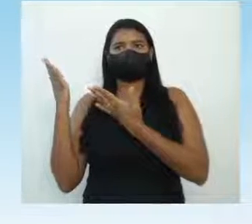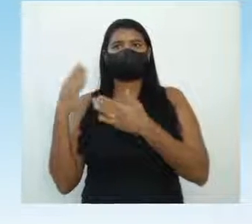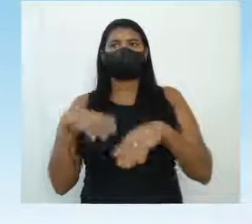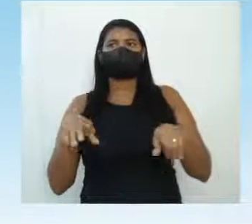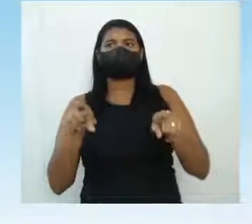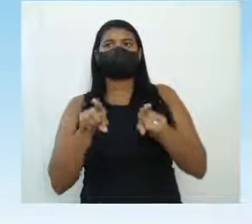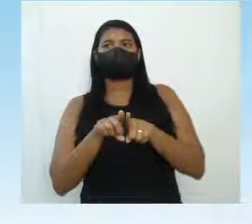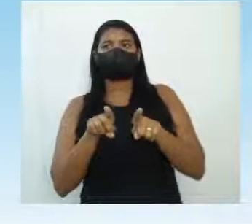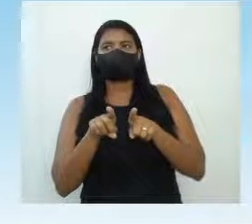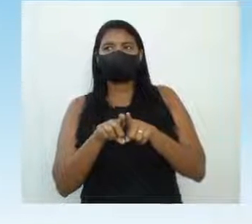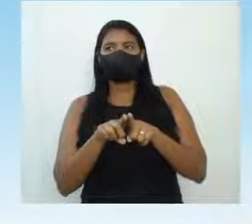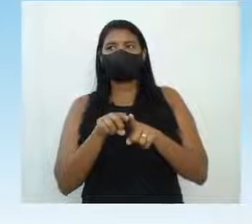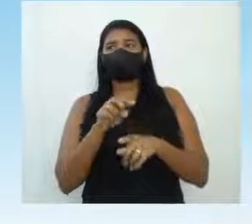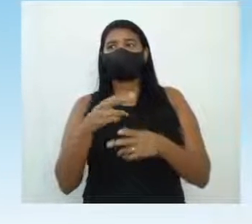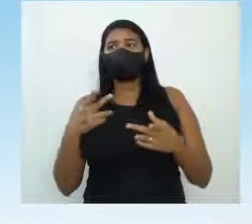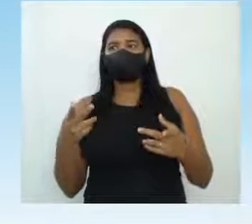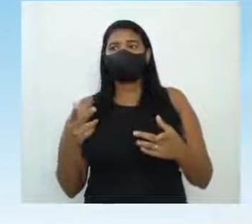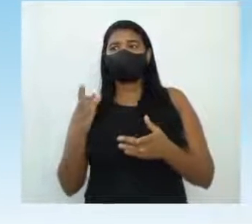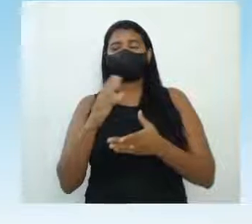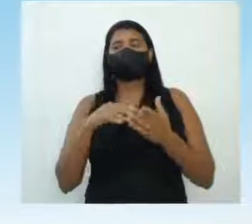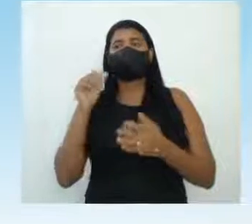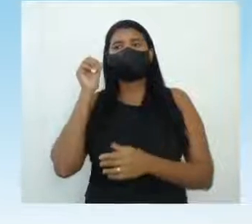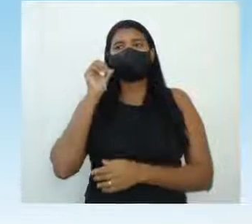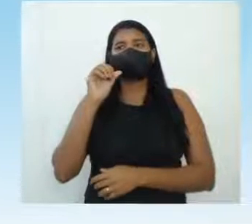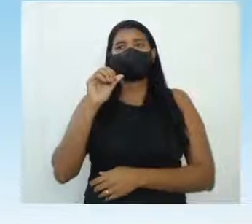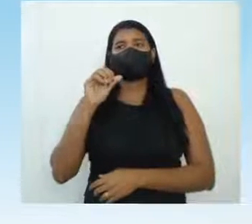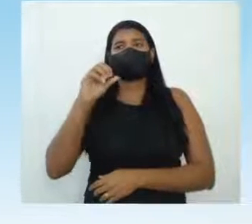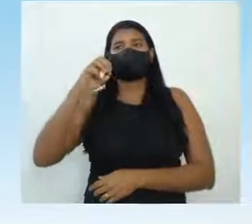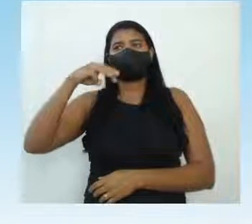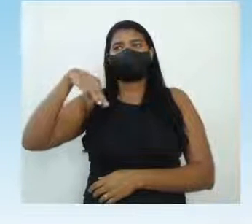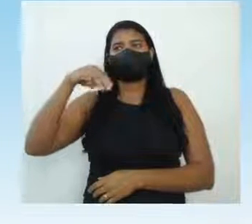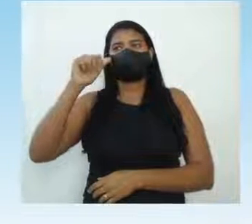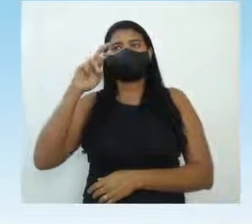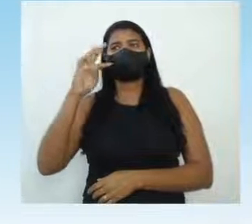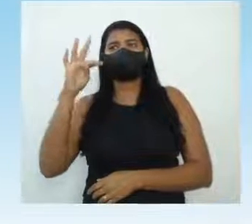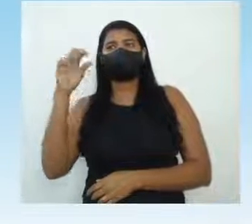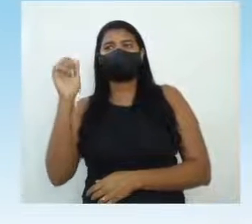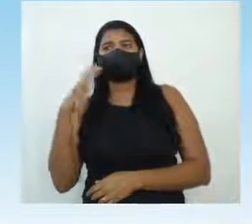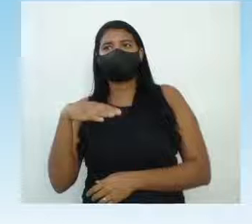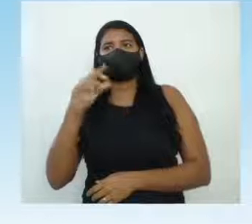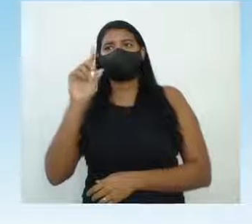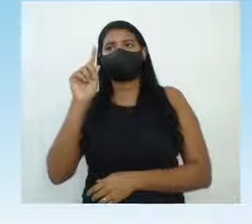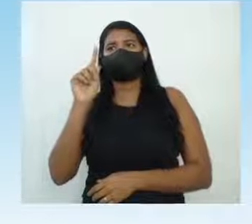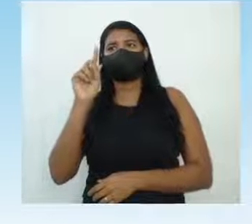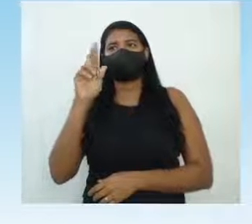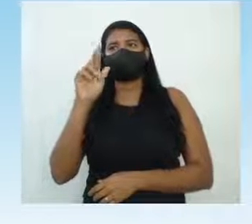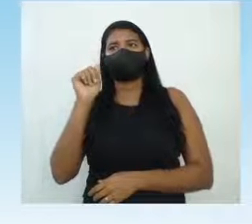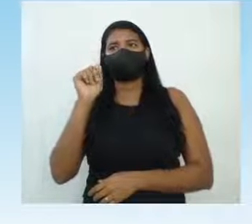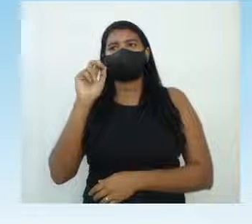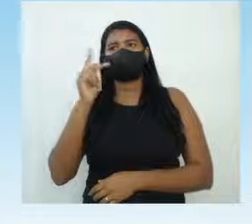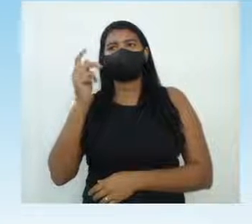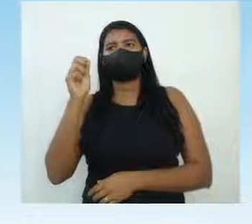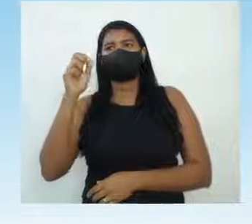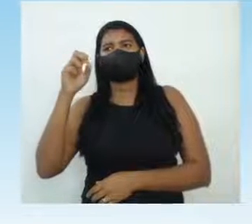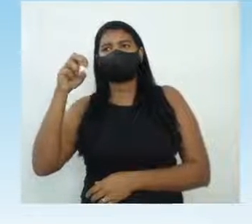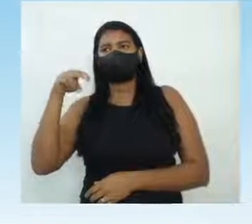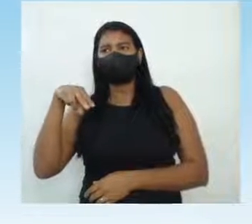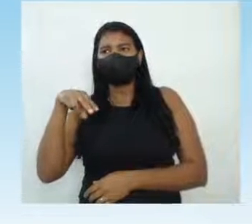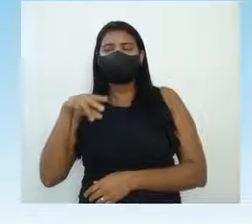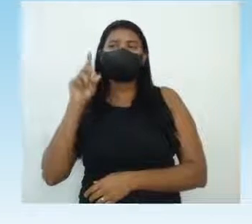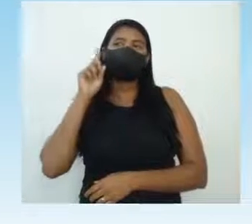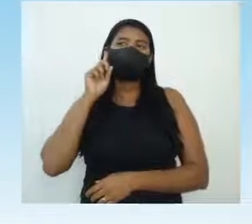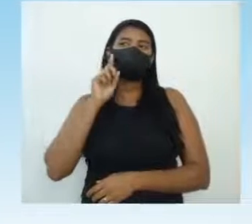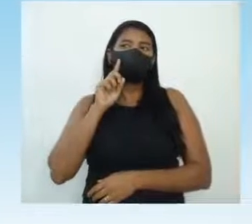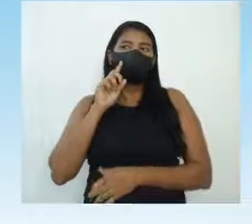dela, existe outra coreógrafa muito importante chamada Martha Graham, que nos Estados Unidos, na década